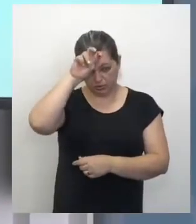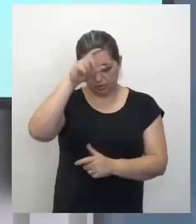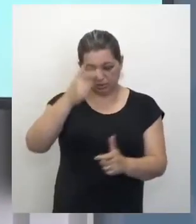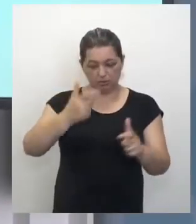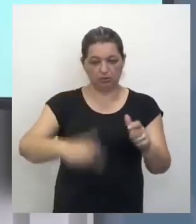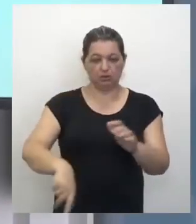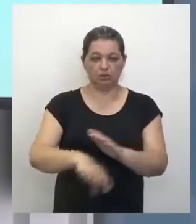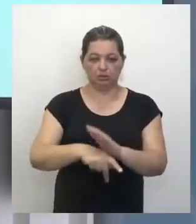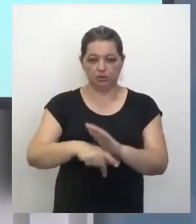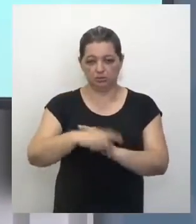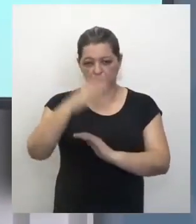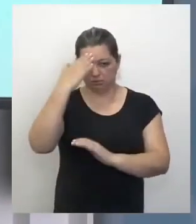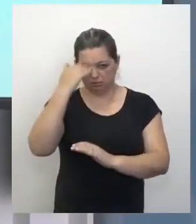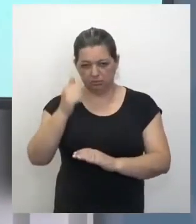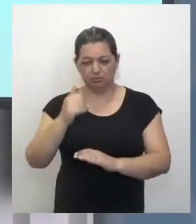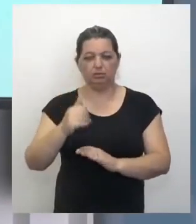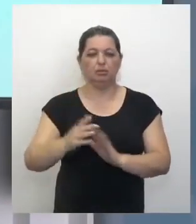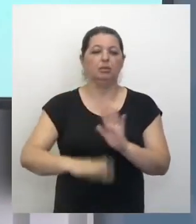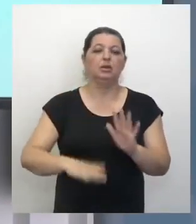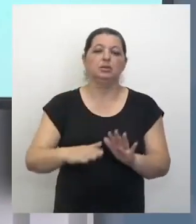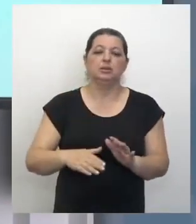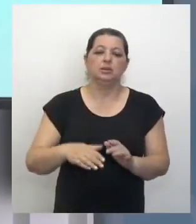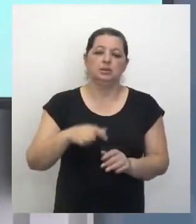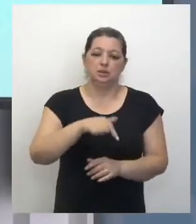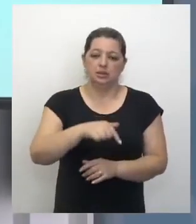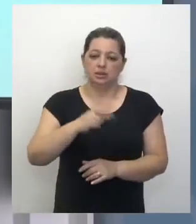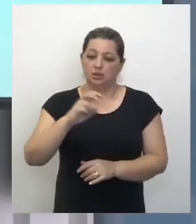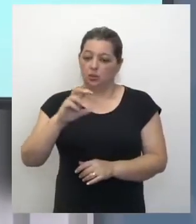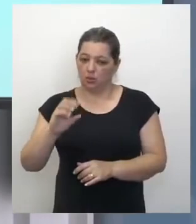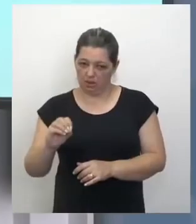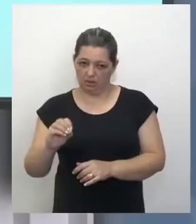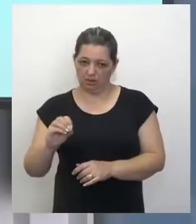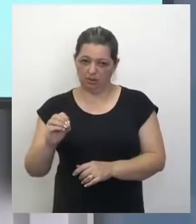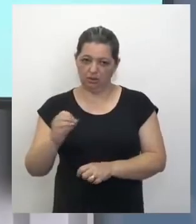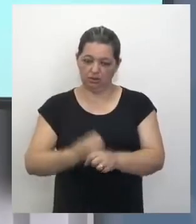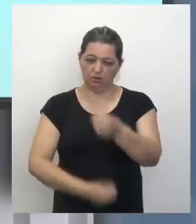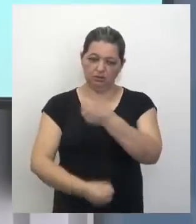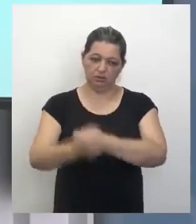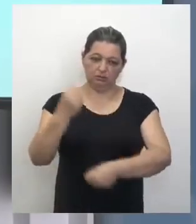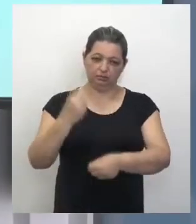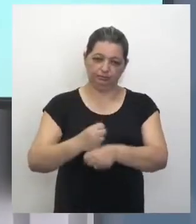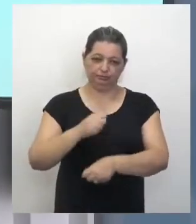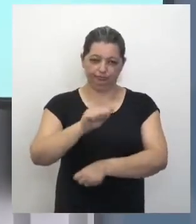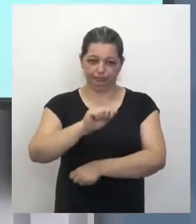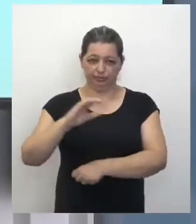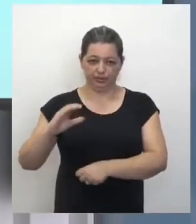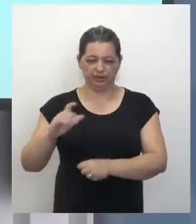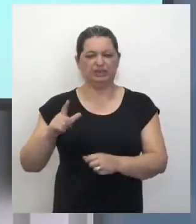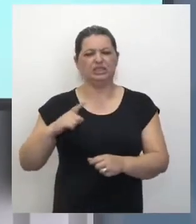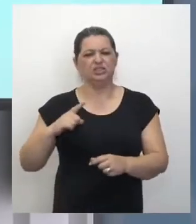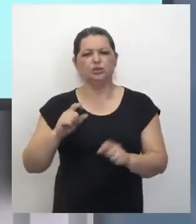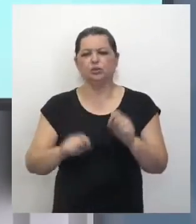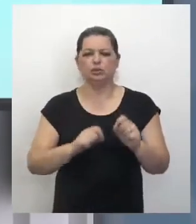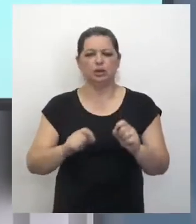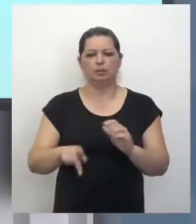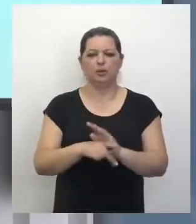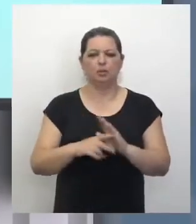época, mais ou menos 650 anos antes de Cristo. E já existia aquelas pirâmides lá, uma pirâmide famosa